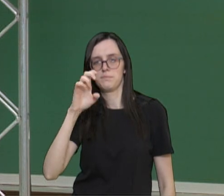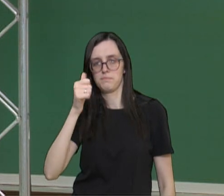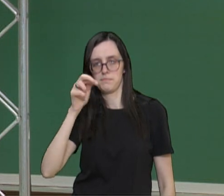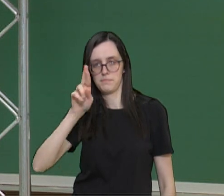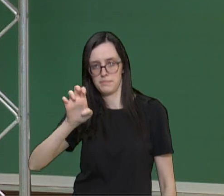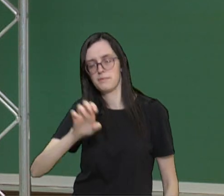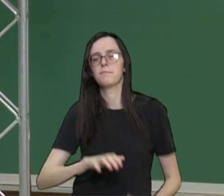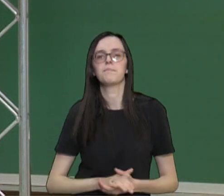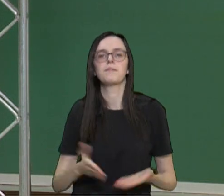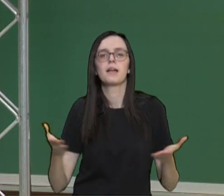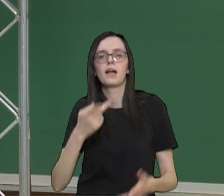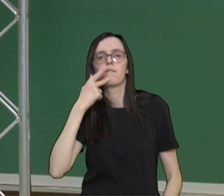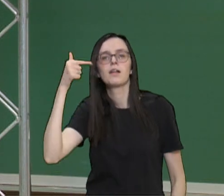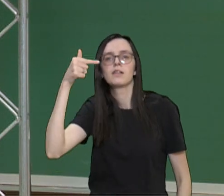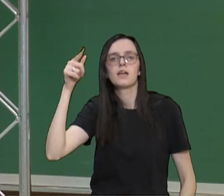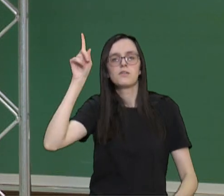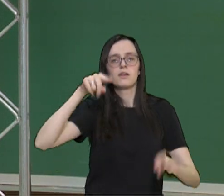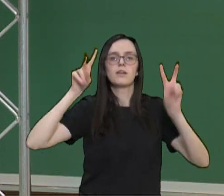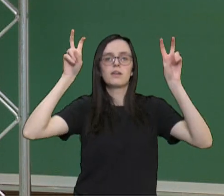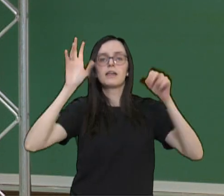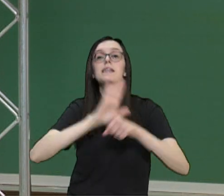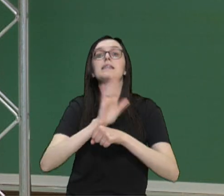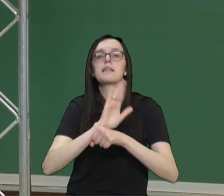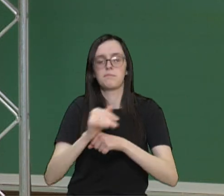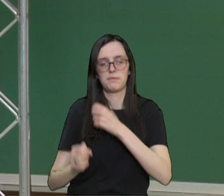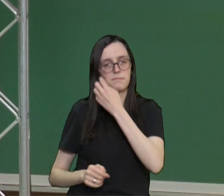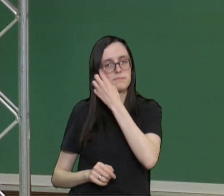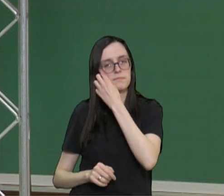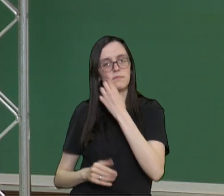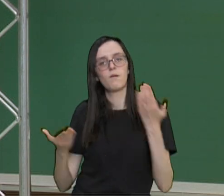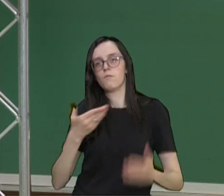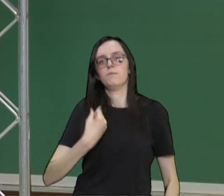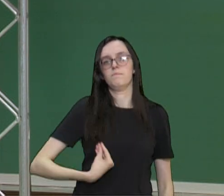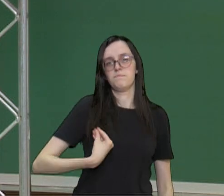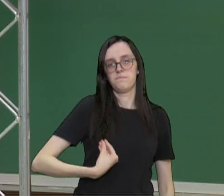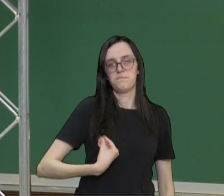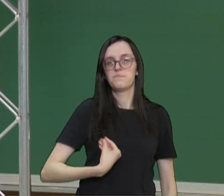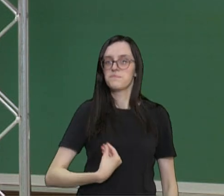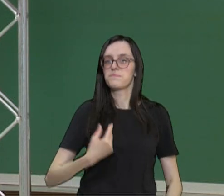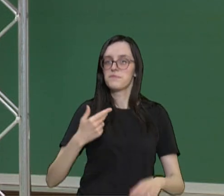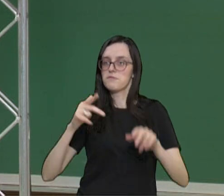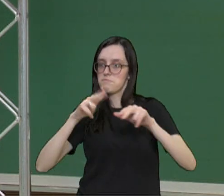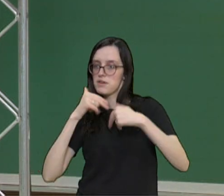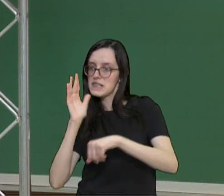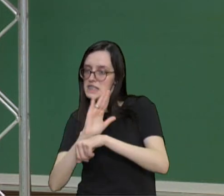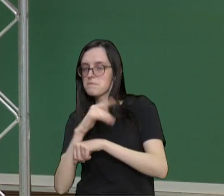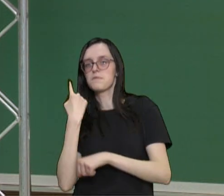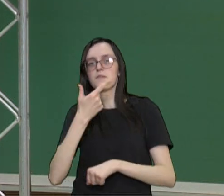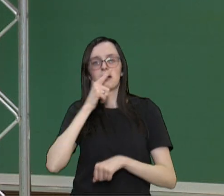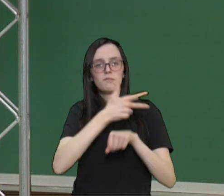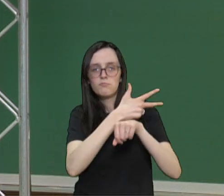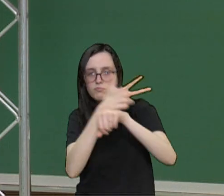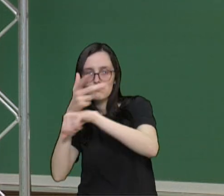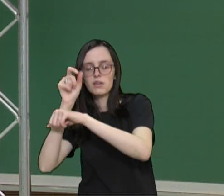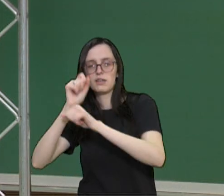Sétima arte. Vamos falar do cinema. Graças a ela que nós estamos aqui. Né?